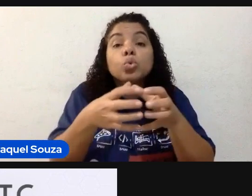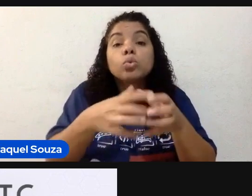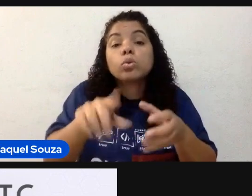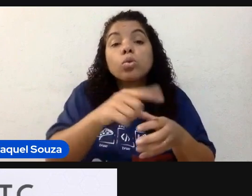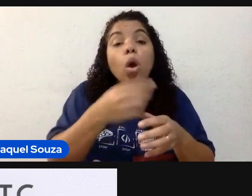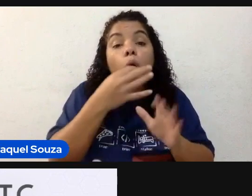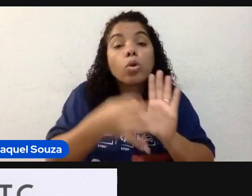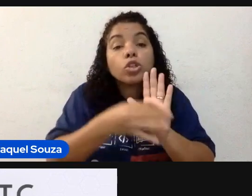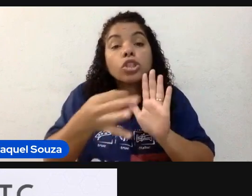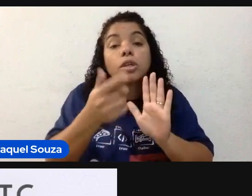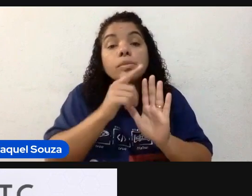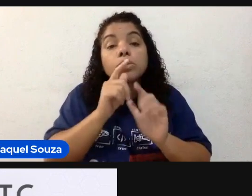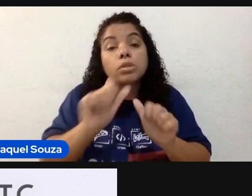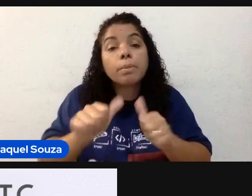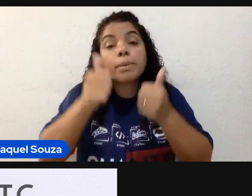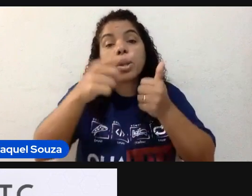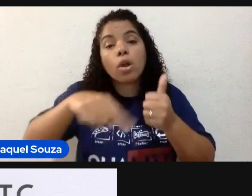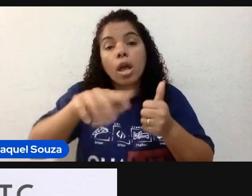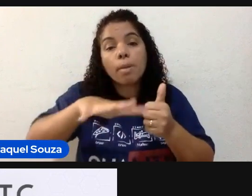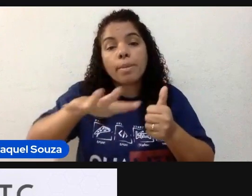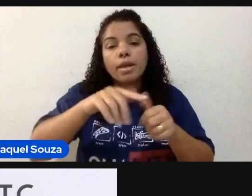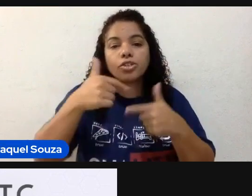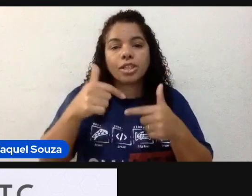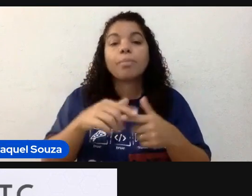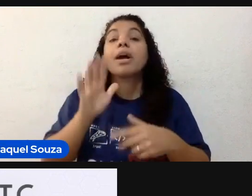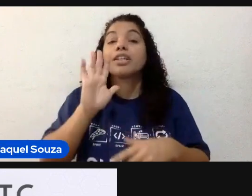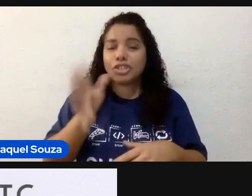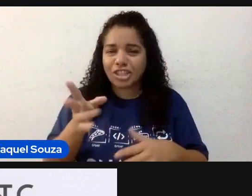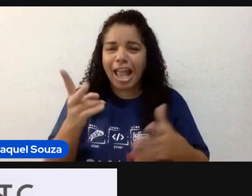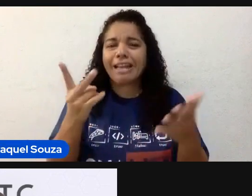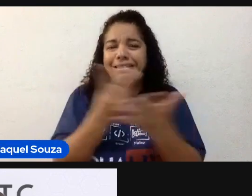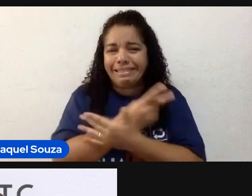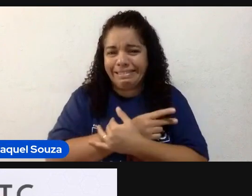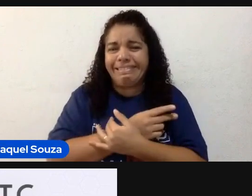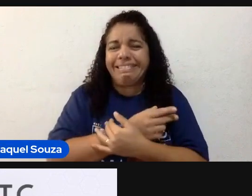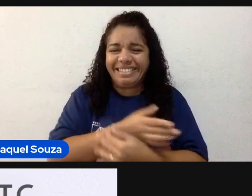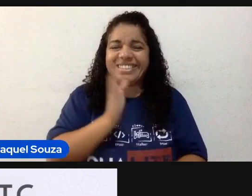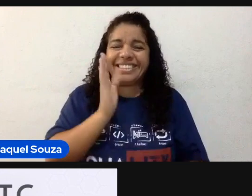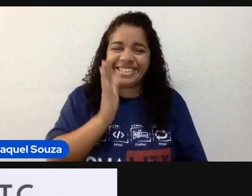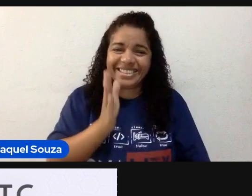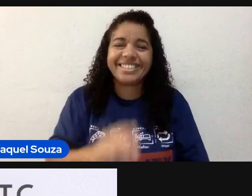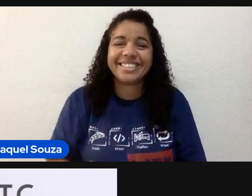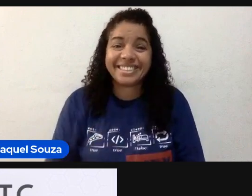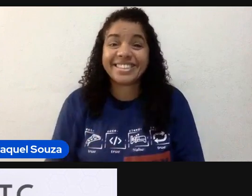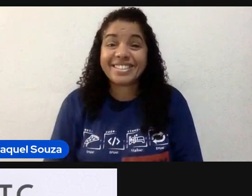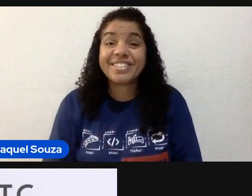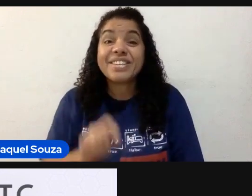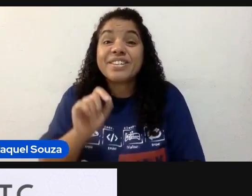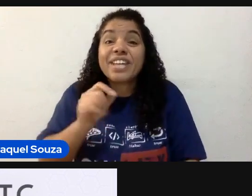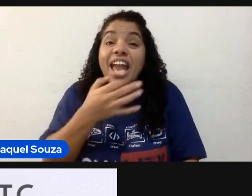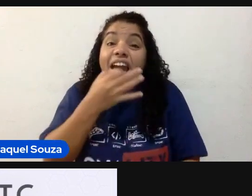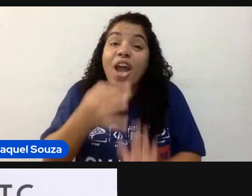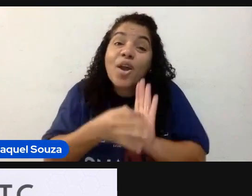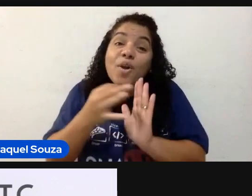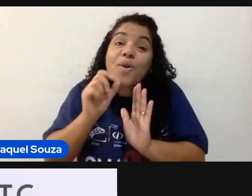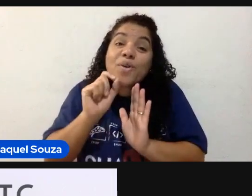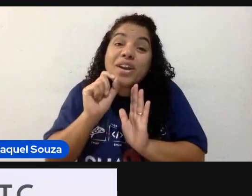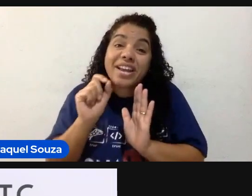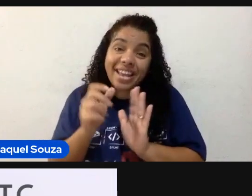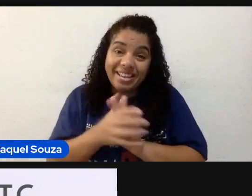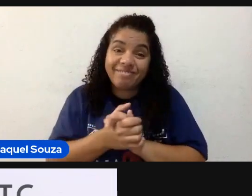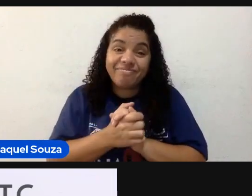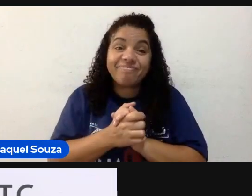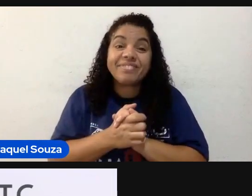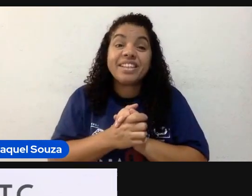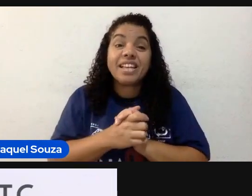trabalho mais confortável? Já passei. E o que foi que eu sugeri? Eu